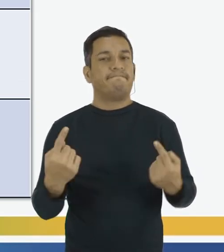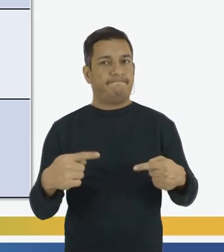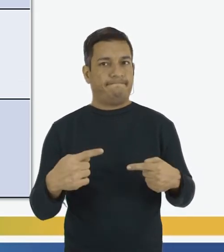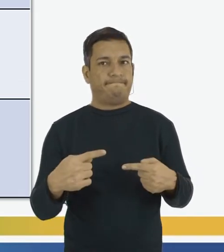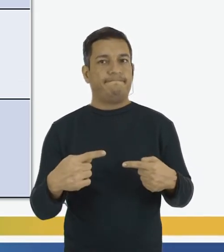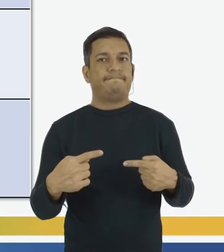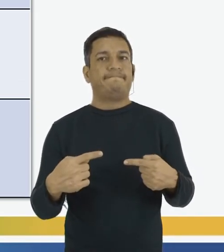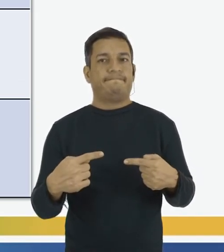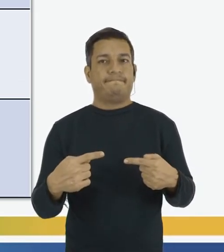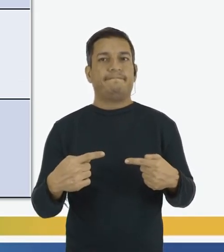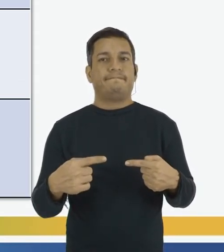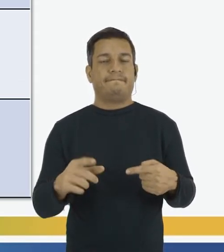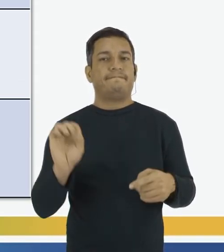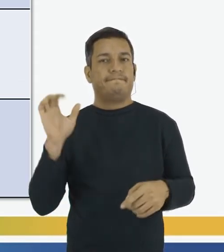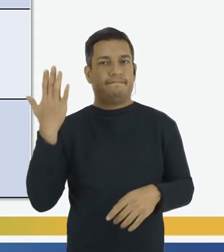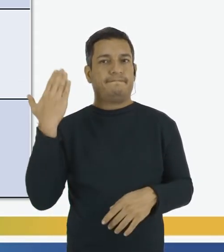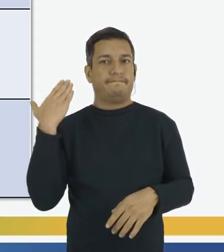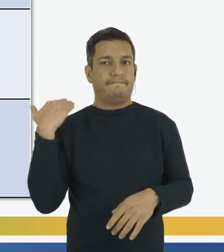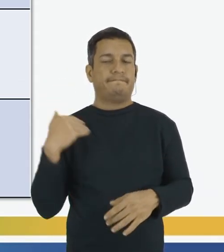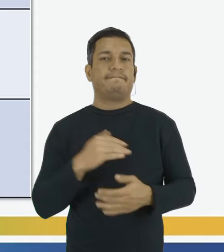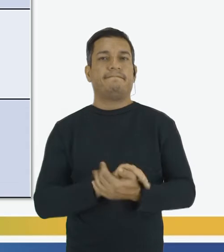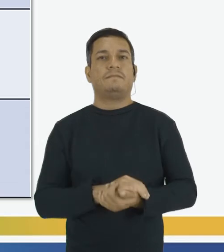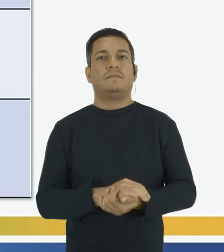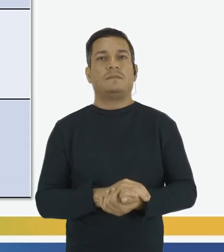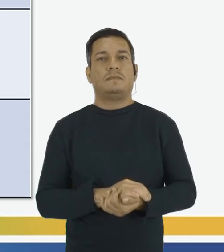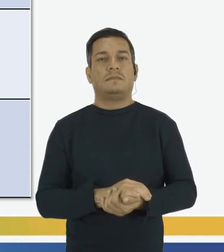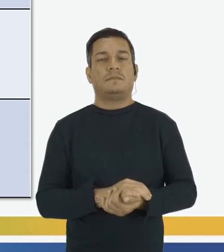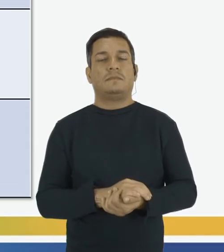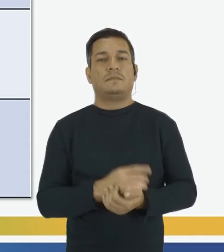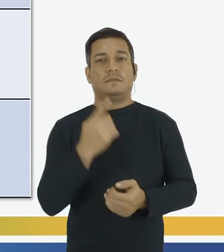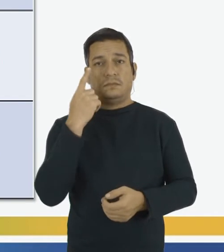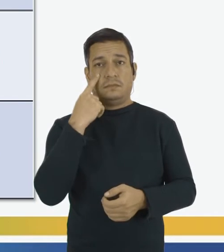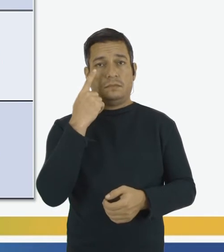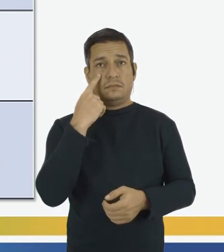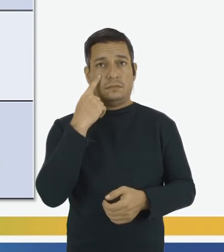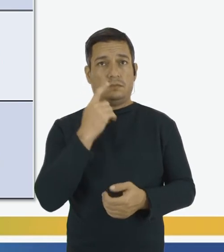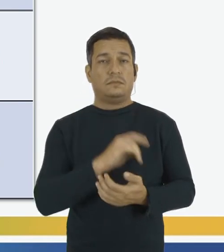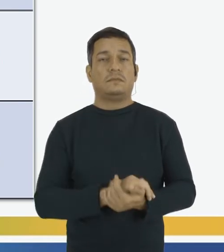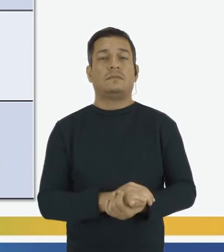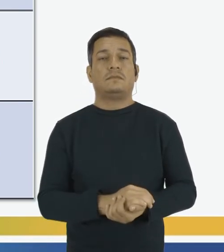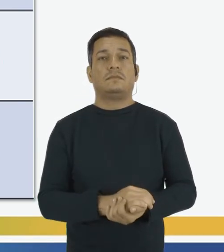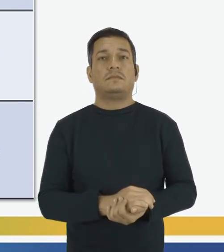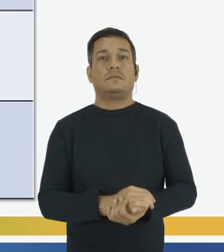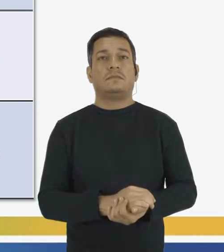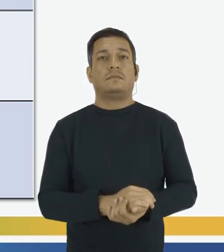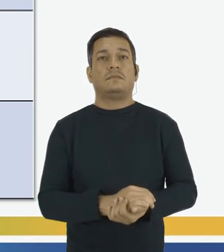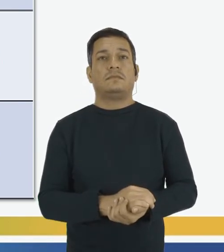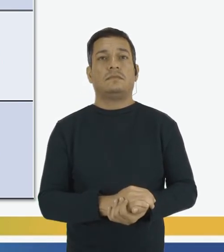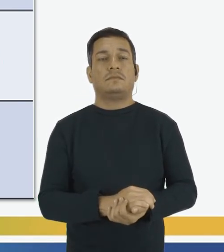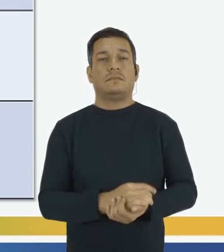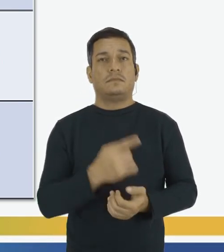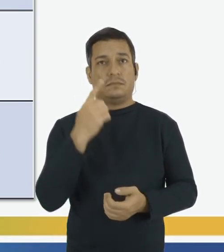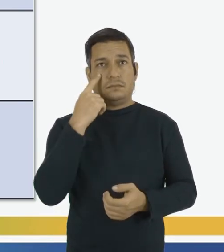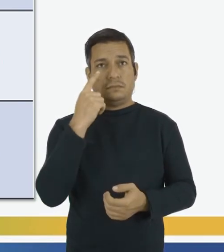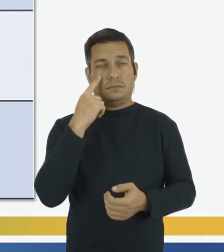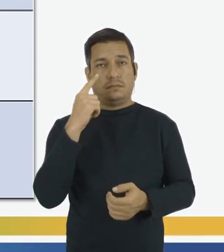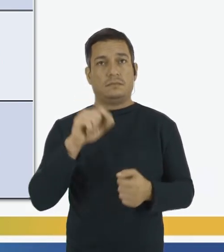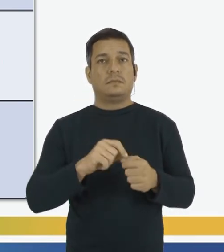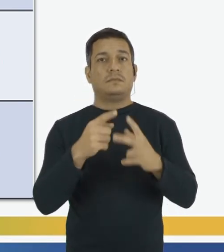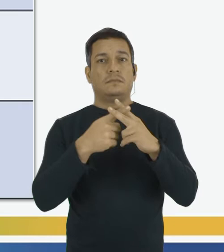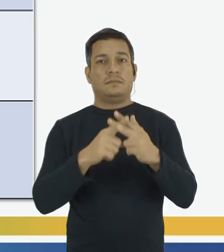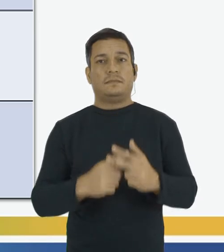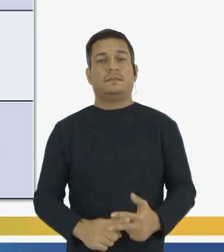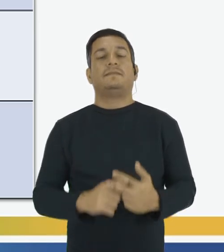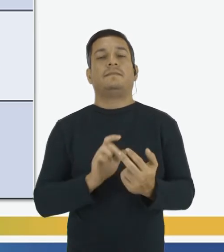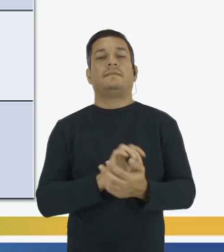moeda o que fazia com você? Era assim? Vamos ver aqui nas nossas respostas, vamos fazer a nossa